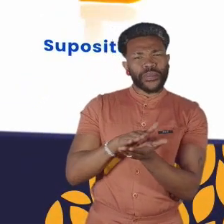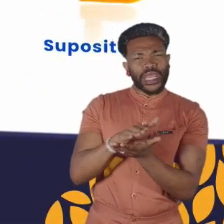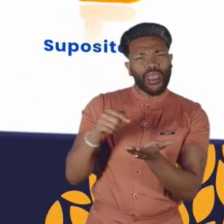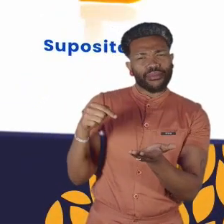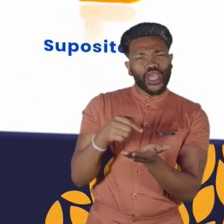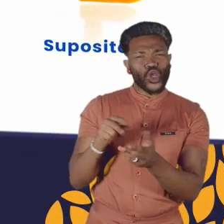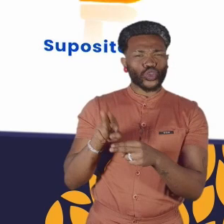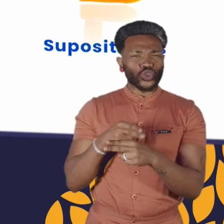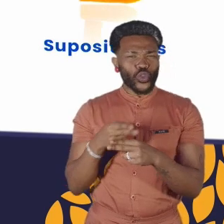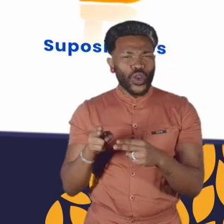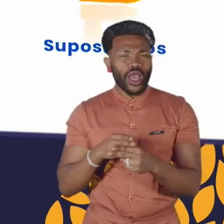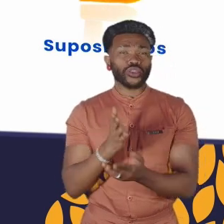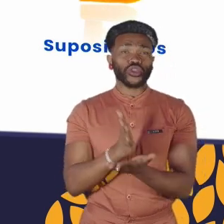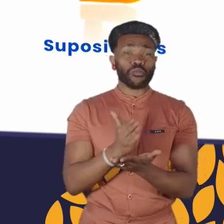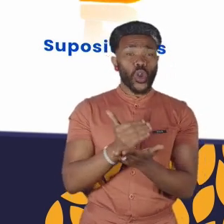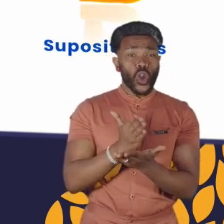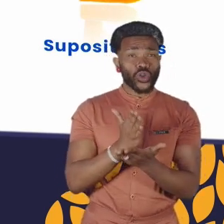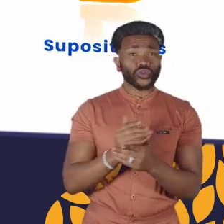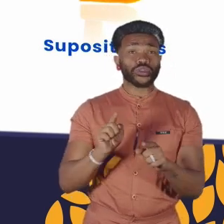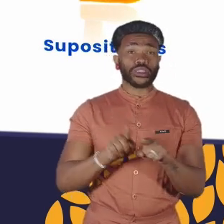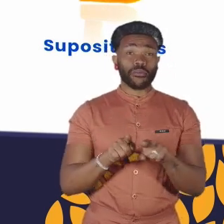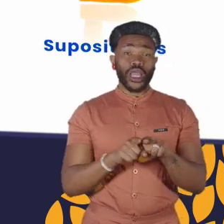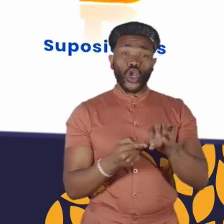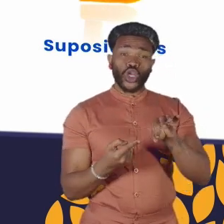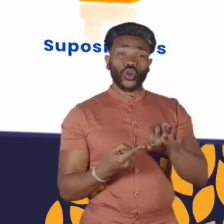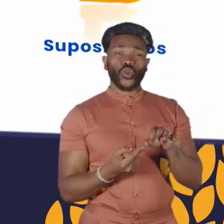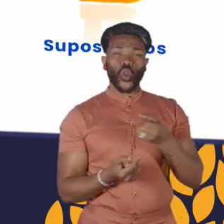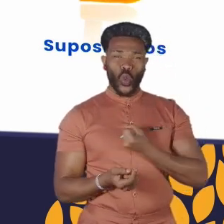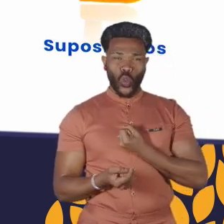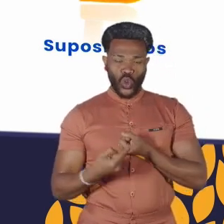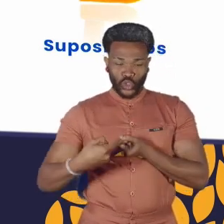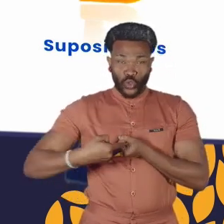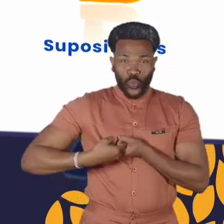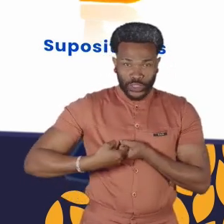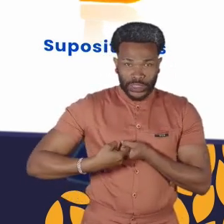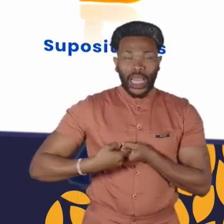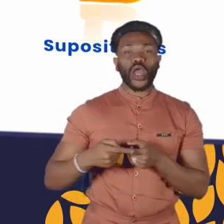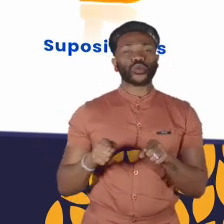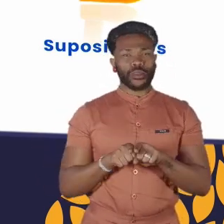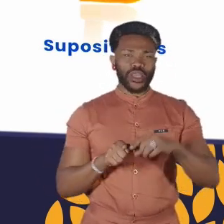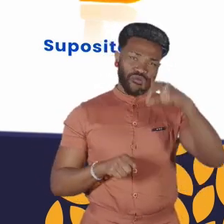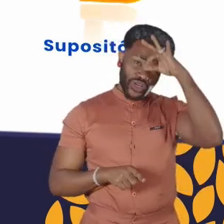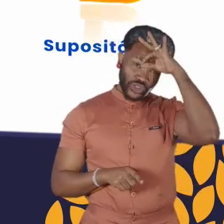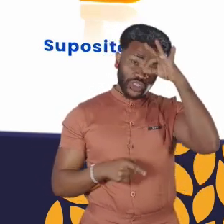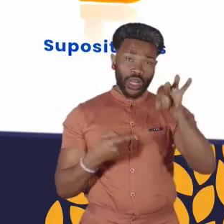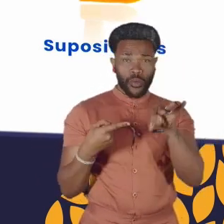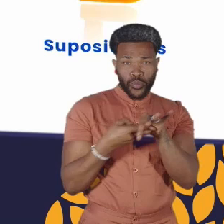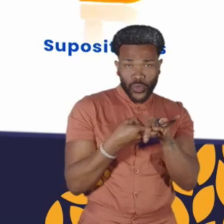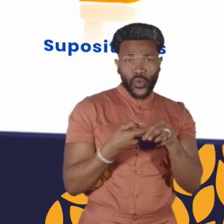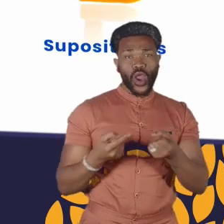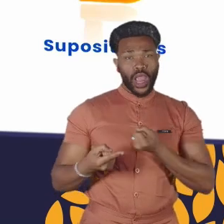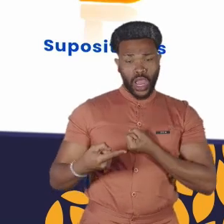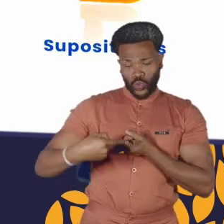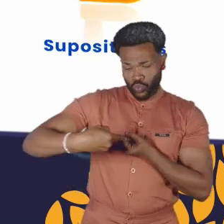né? O bolo, o supositório. Tem supositório vaginal, tem supositório anal.